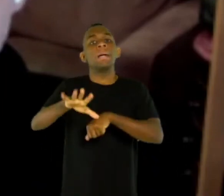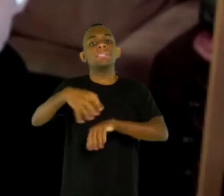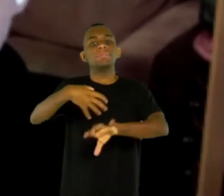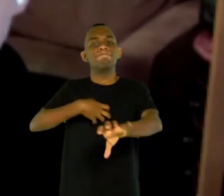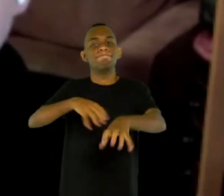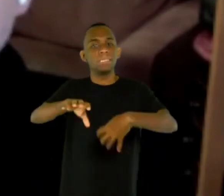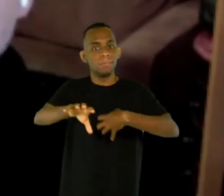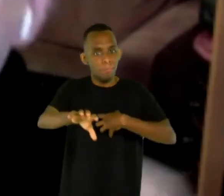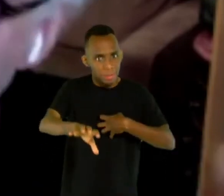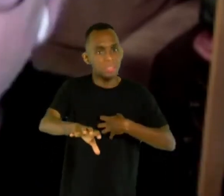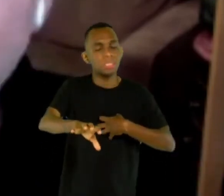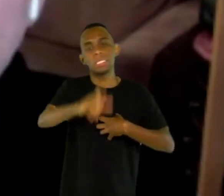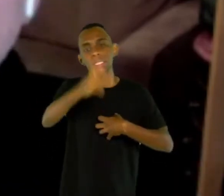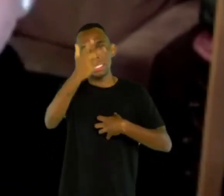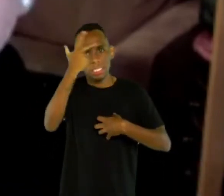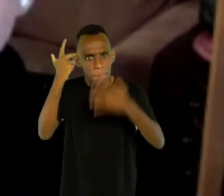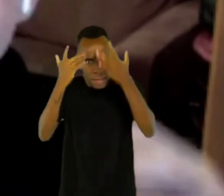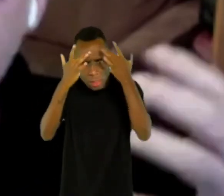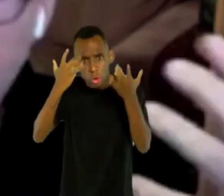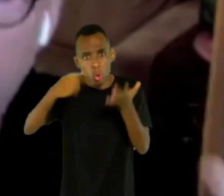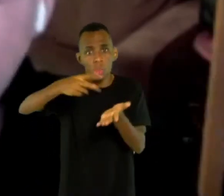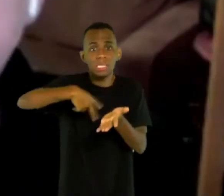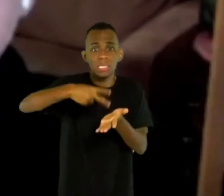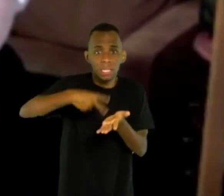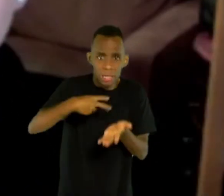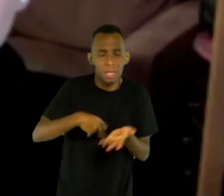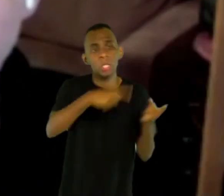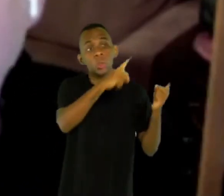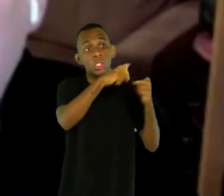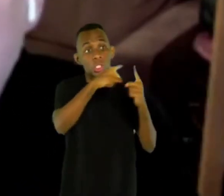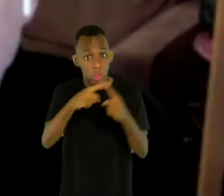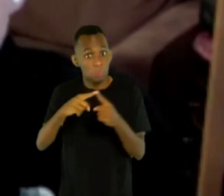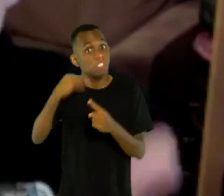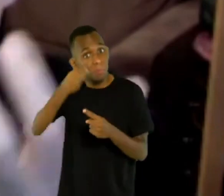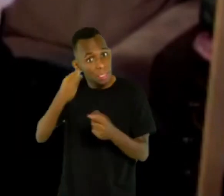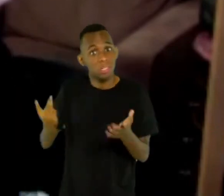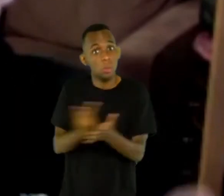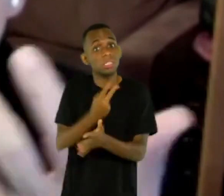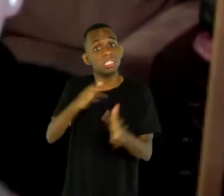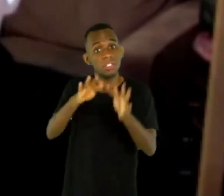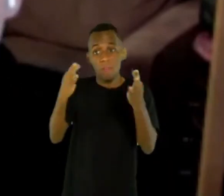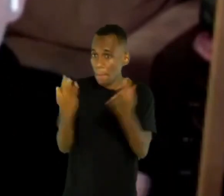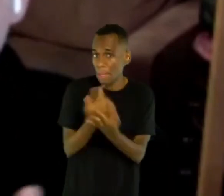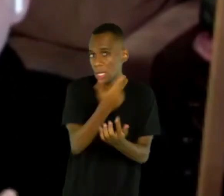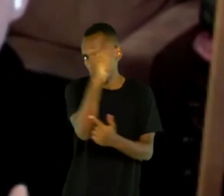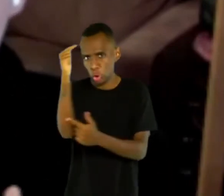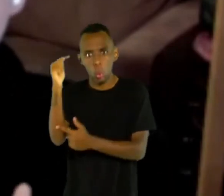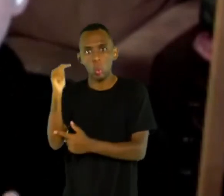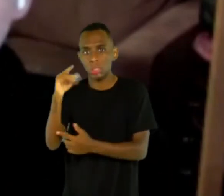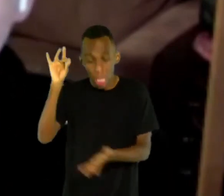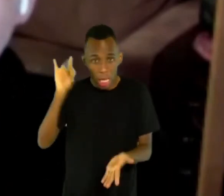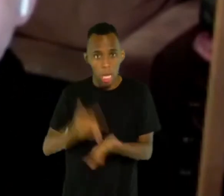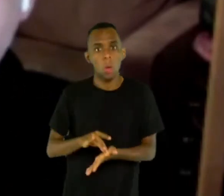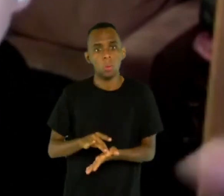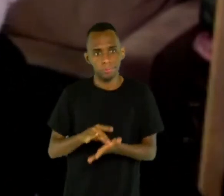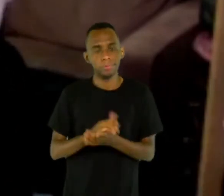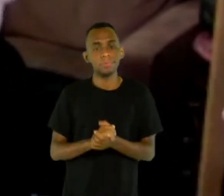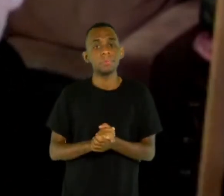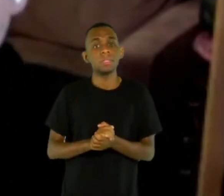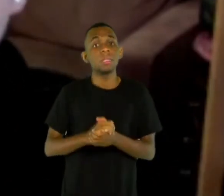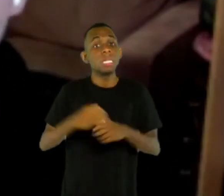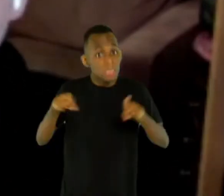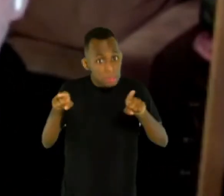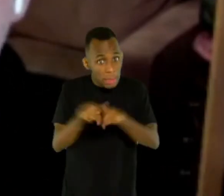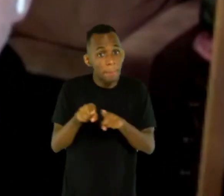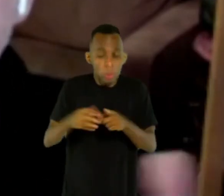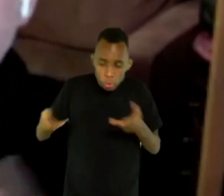do leitor com esse tipo de problemática e talvez suscitar uma visão crítica a respeito de,